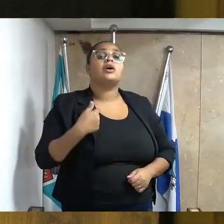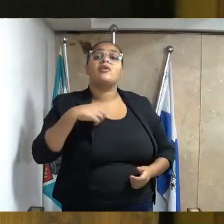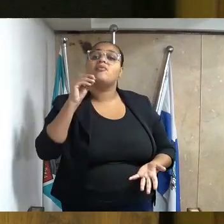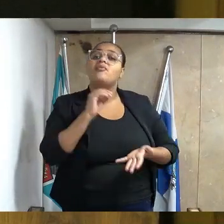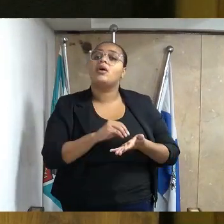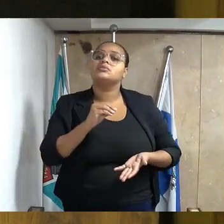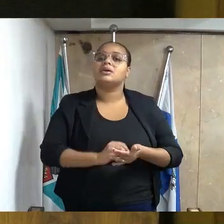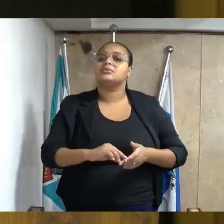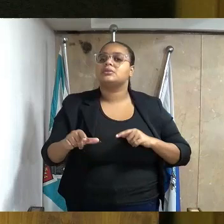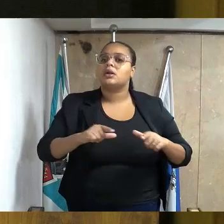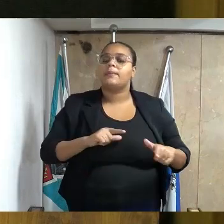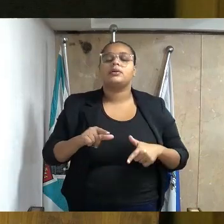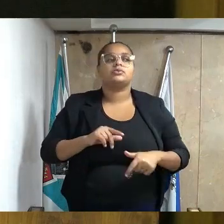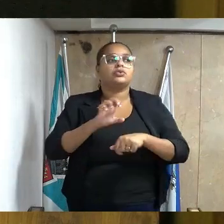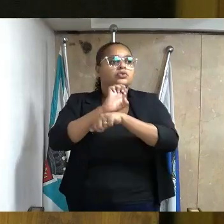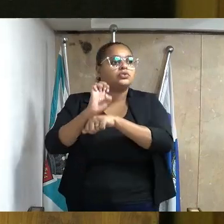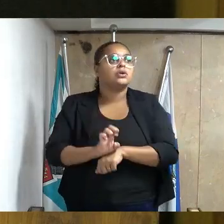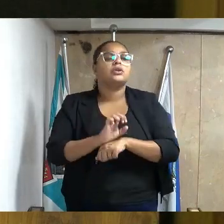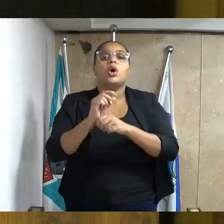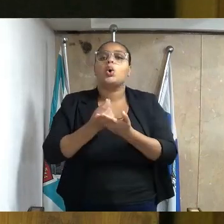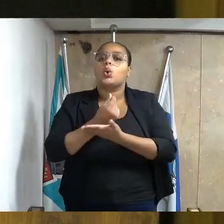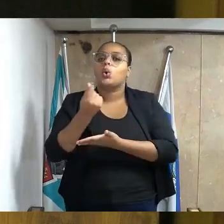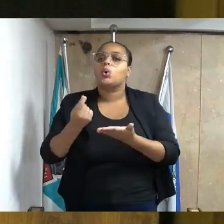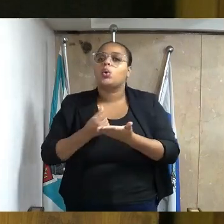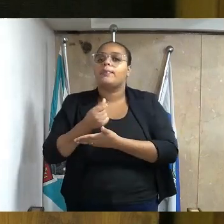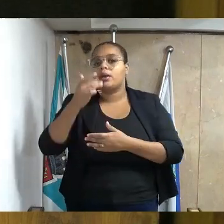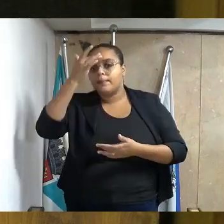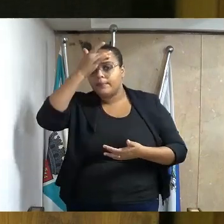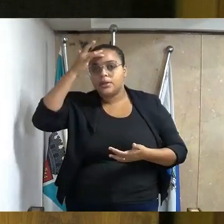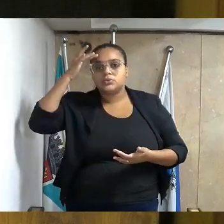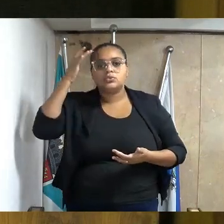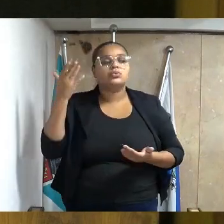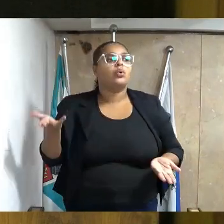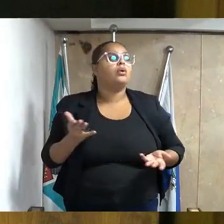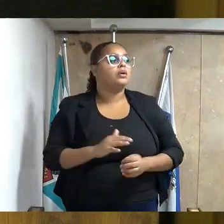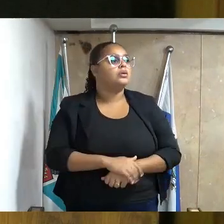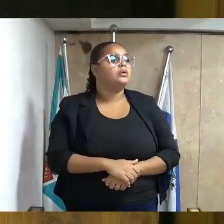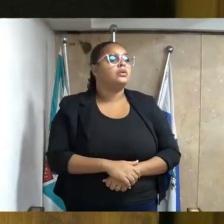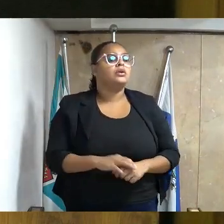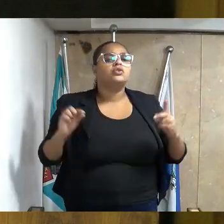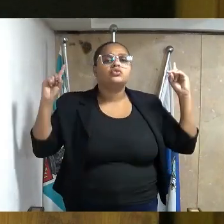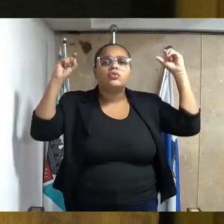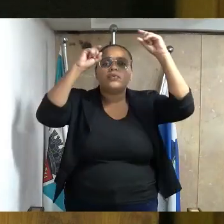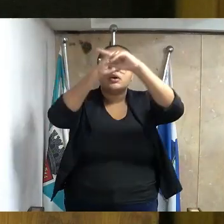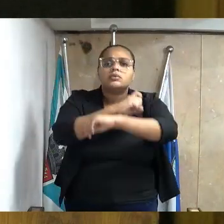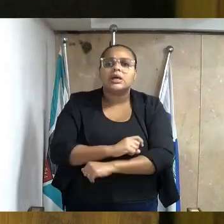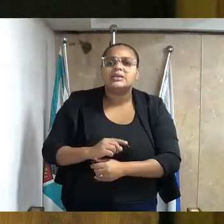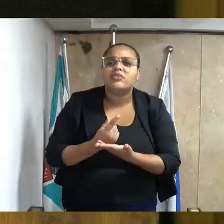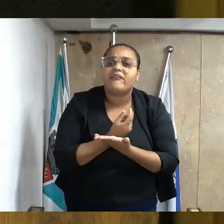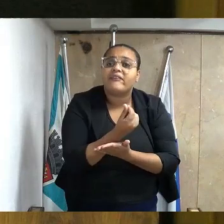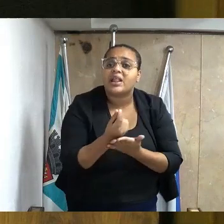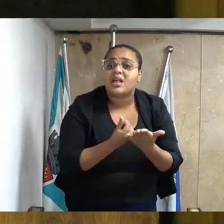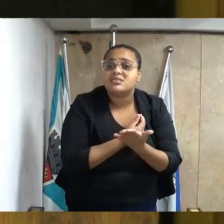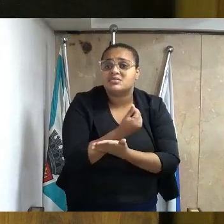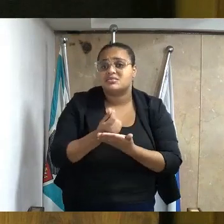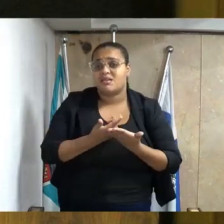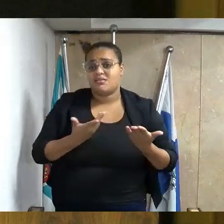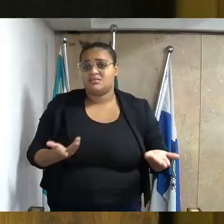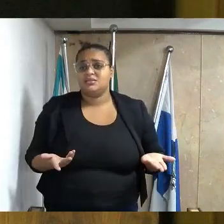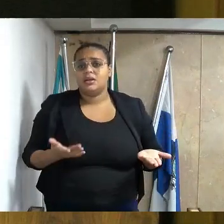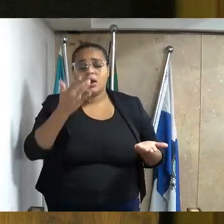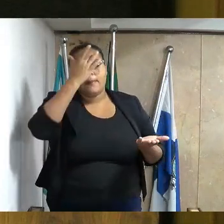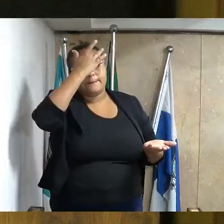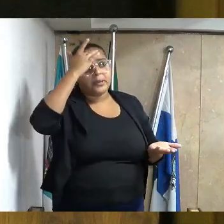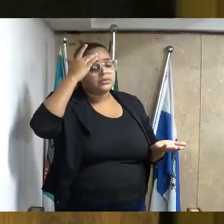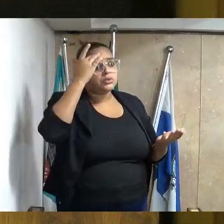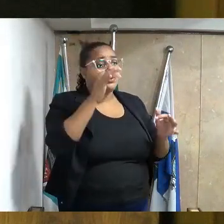desemprego assola o Estado, a economia estagnada, pessoas passando por dificuldades financeiras, com